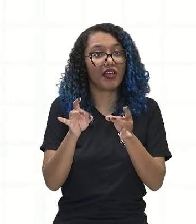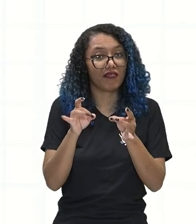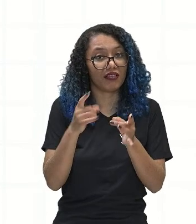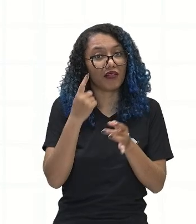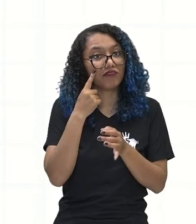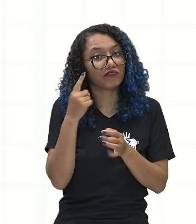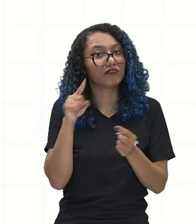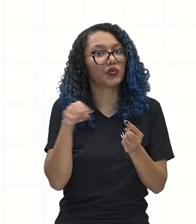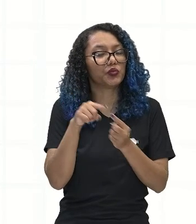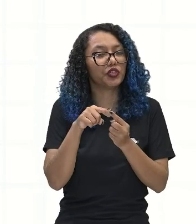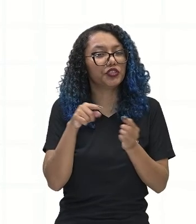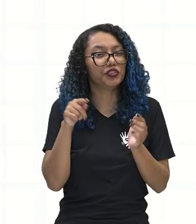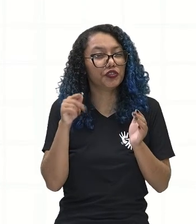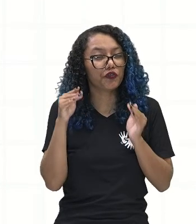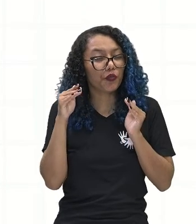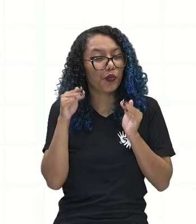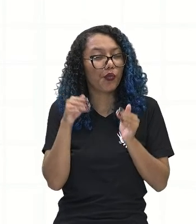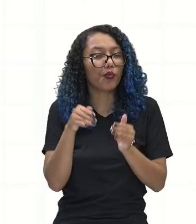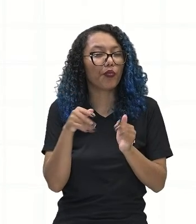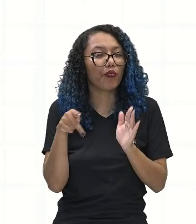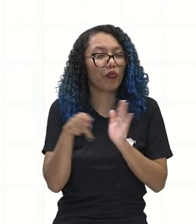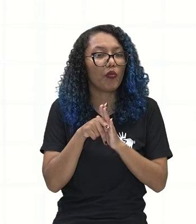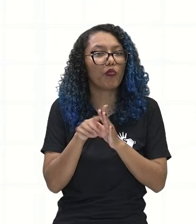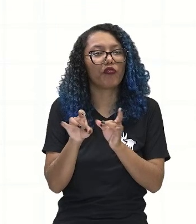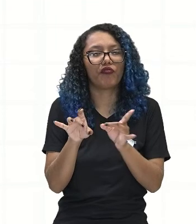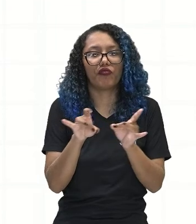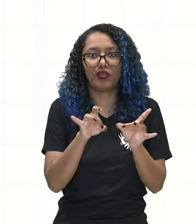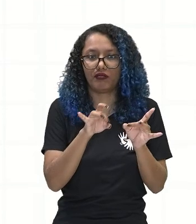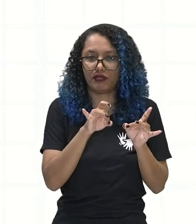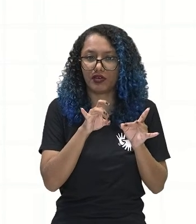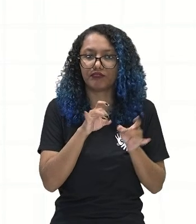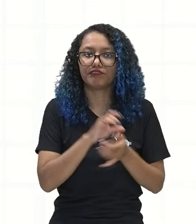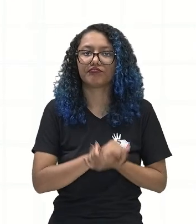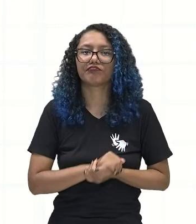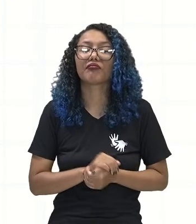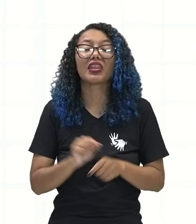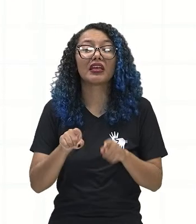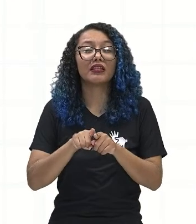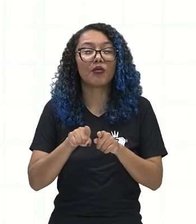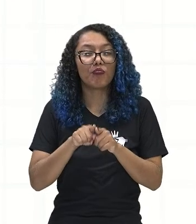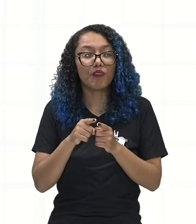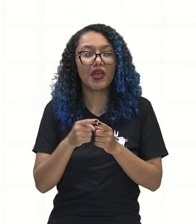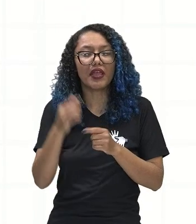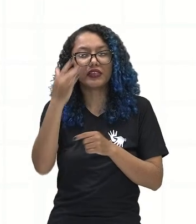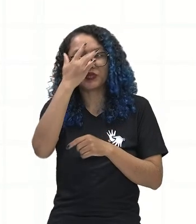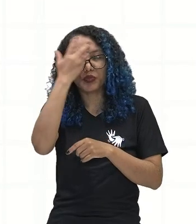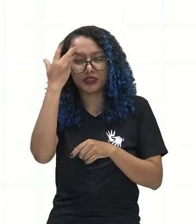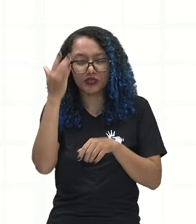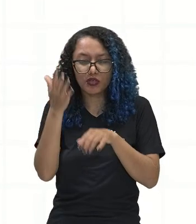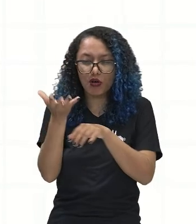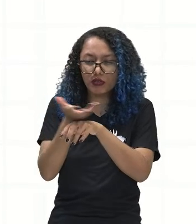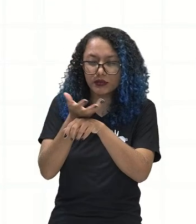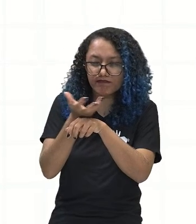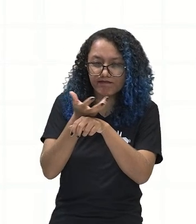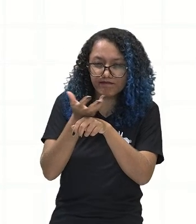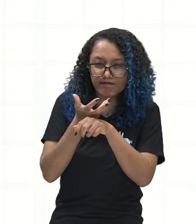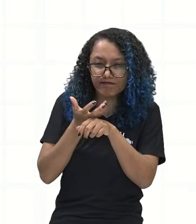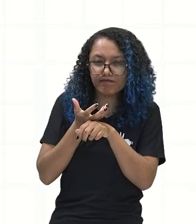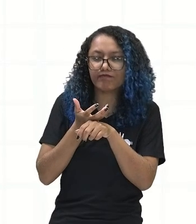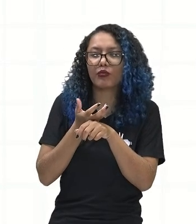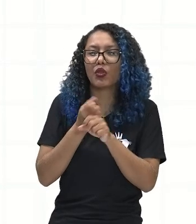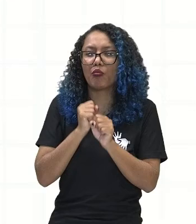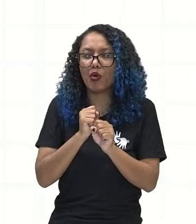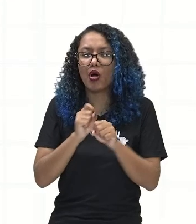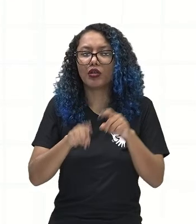venda. A campanha promocional se dedica para as vendas. O objetivo é chamar a atenção do consumidor por meio de apelo